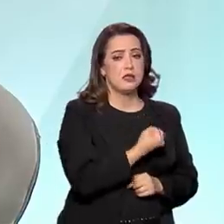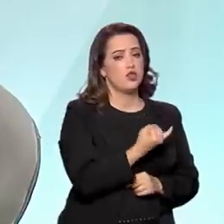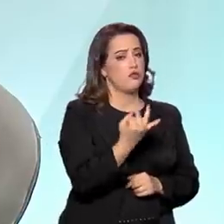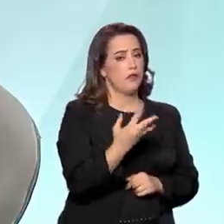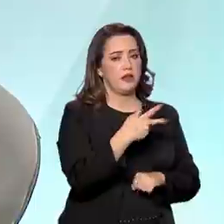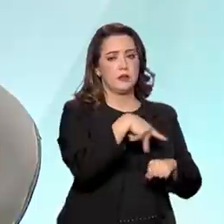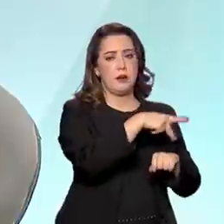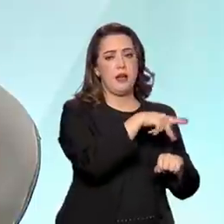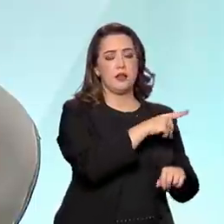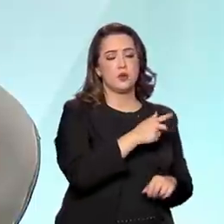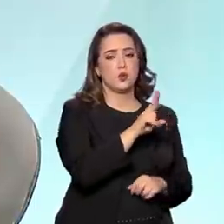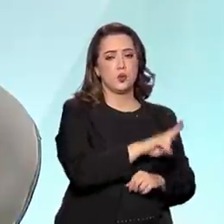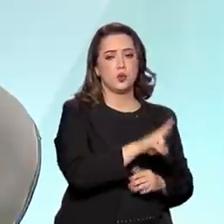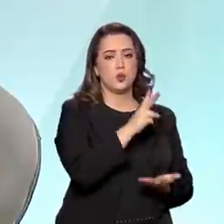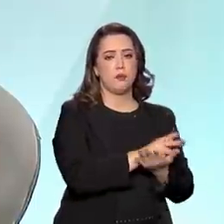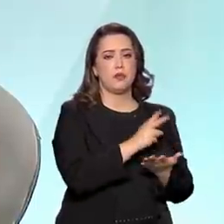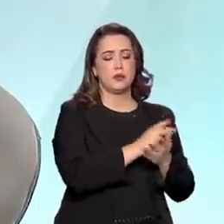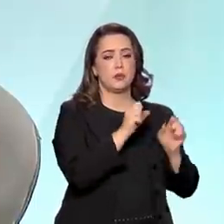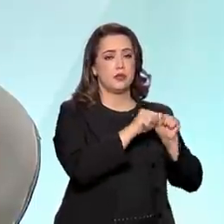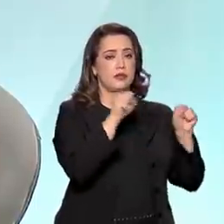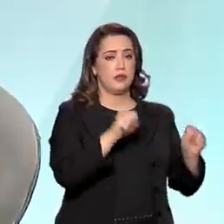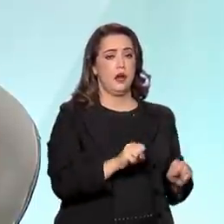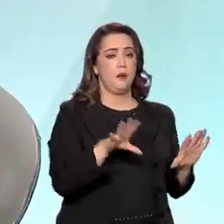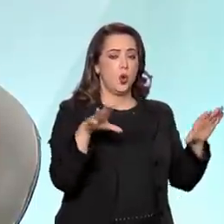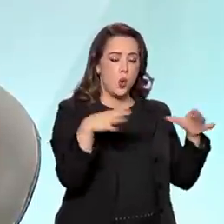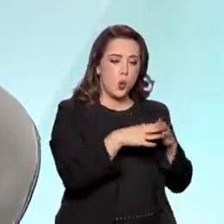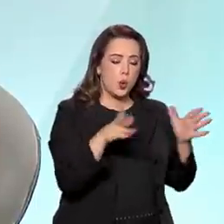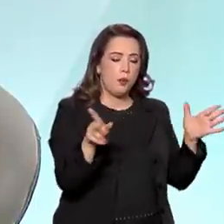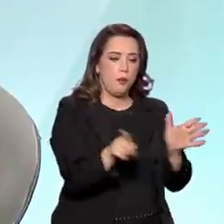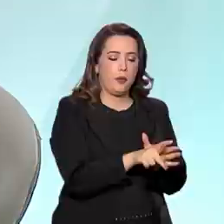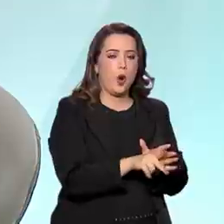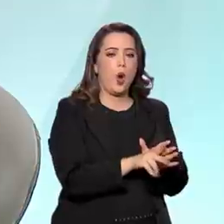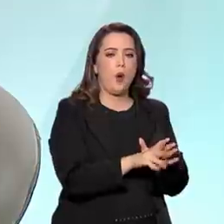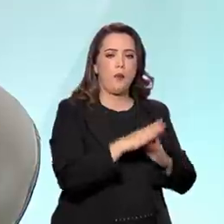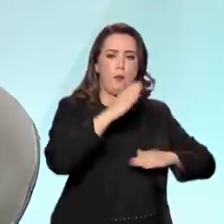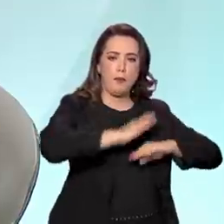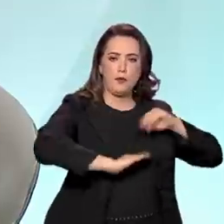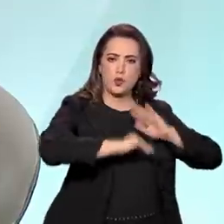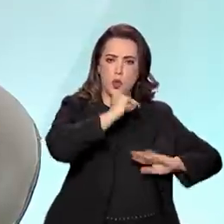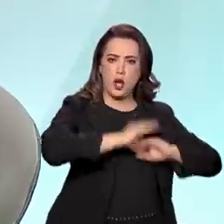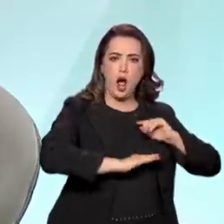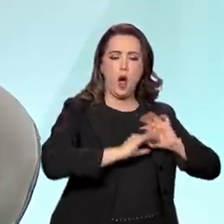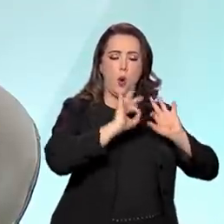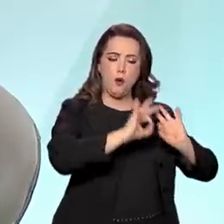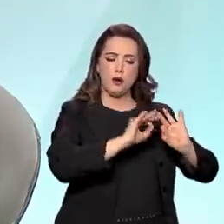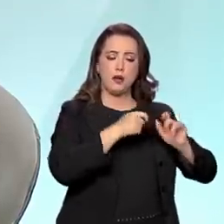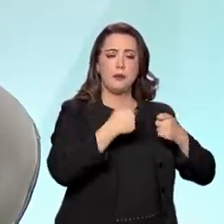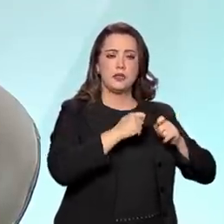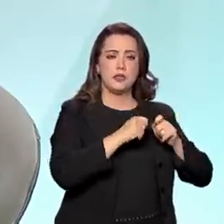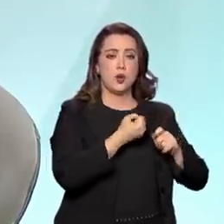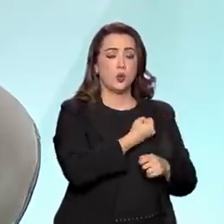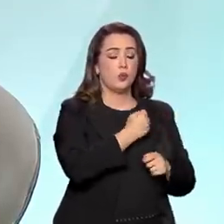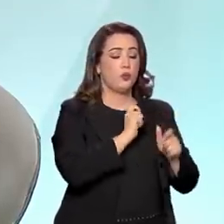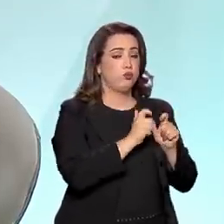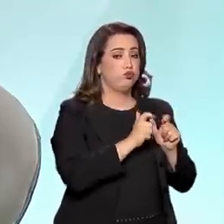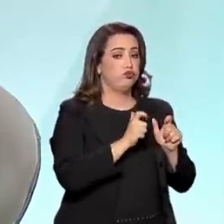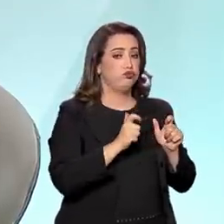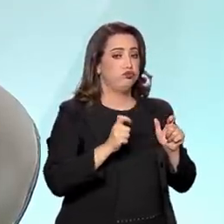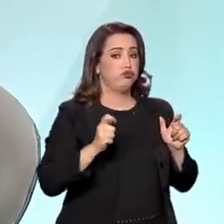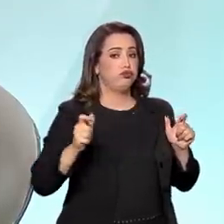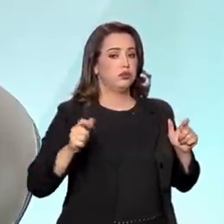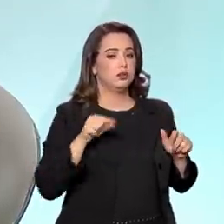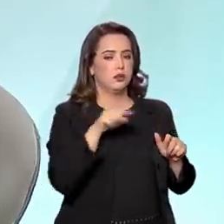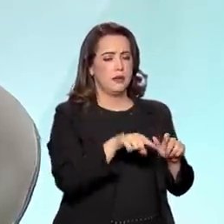porque tem um exército permanente profissional né ele teria que ser um exército muito grande então esse sistema ele é um